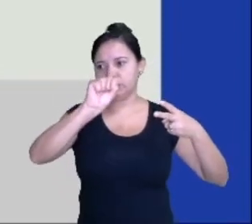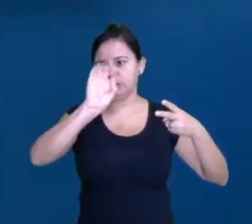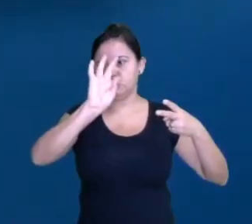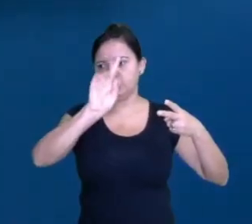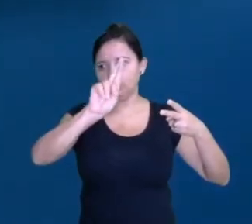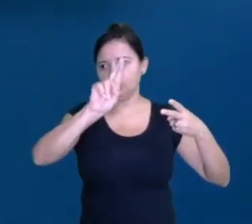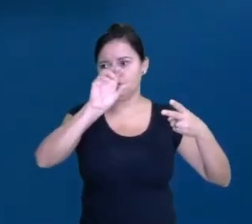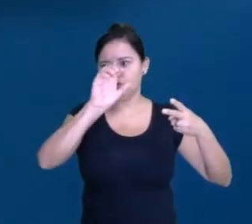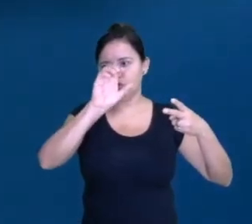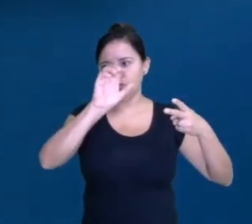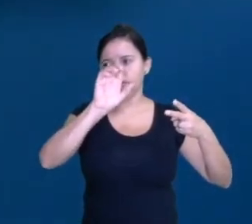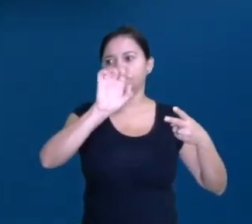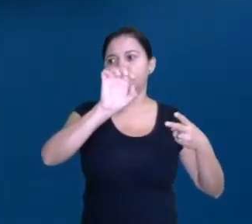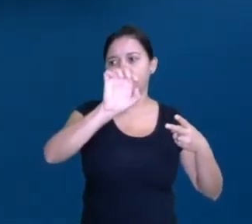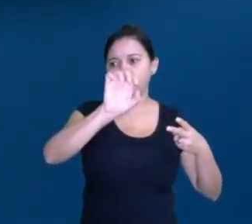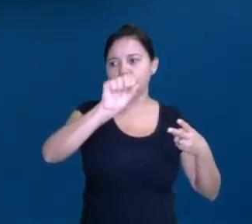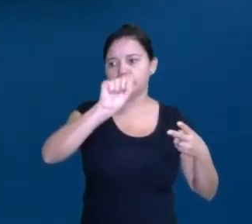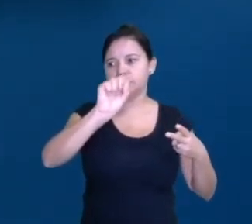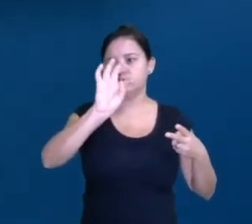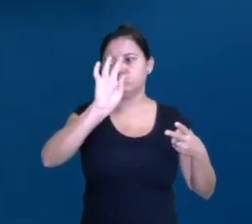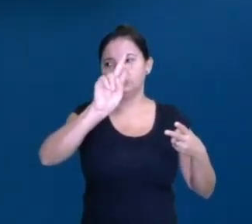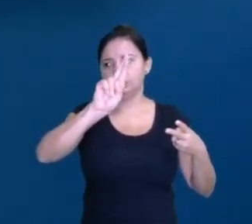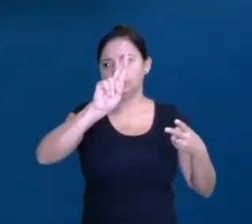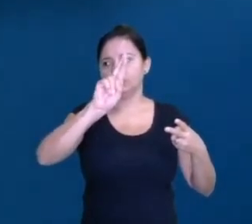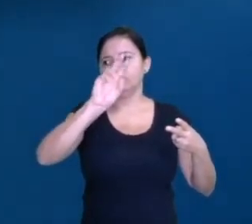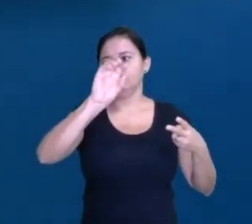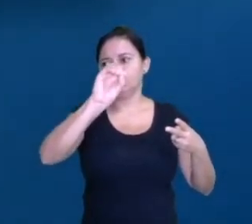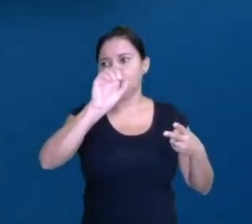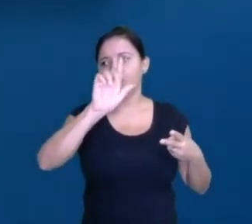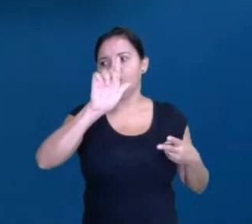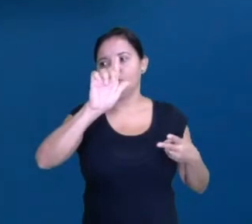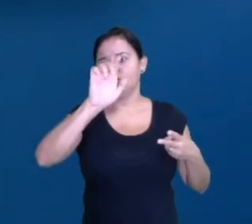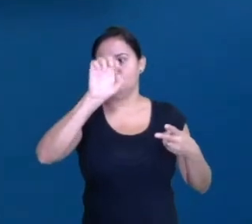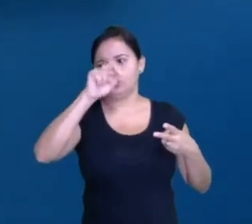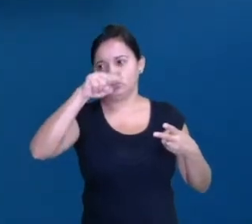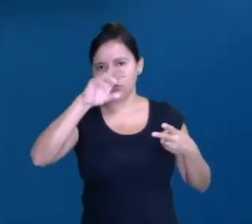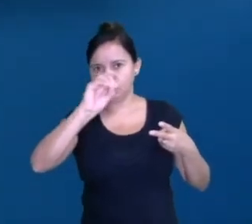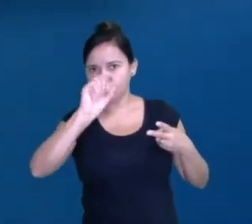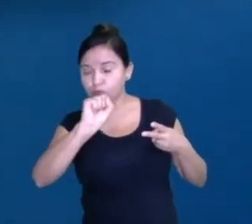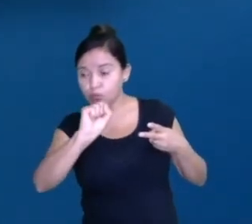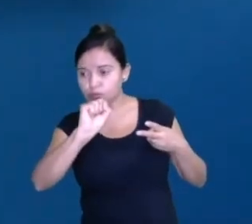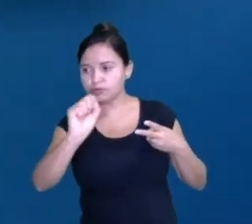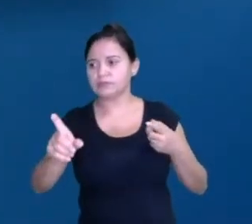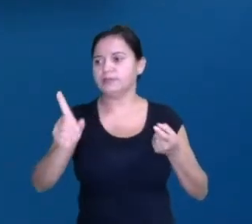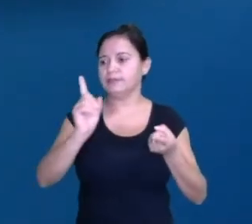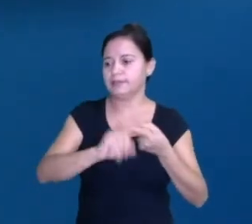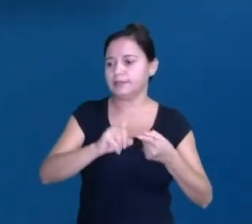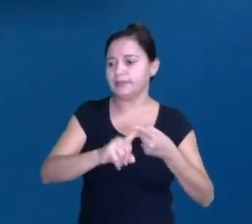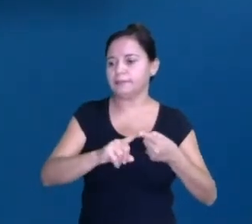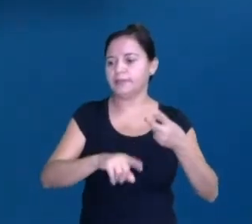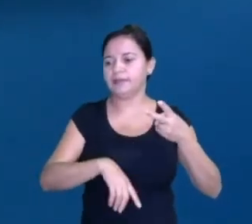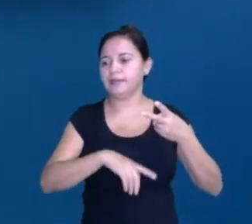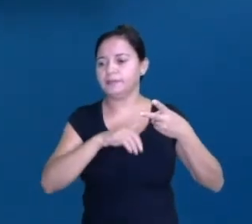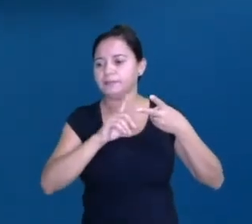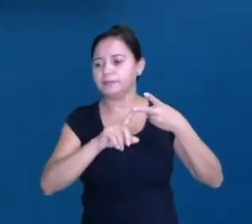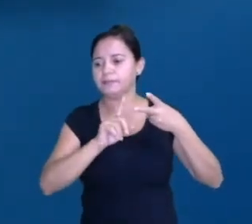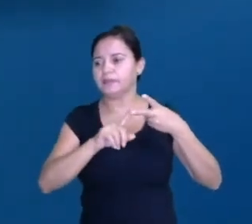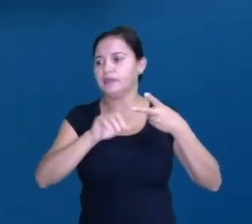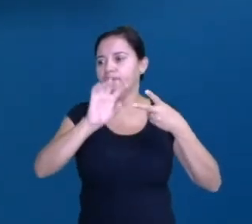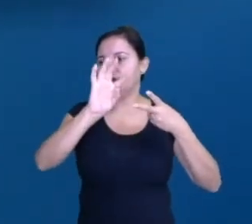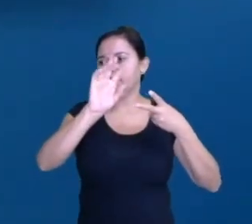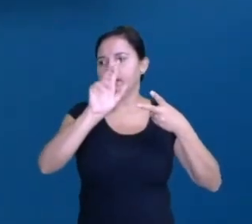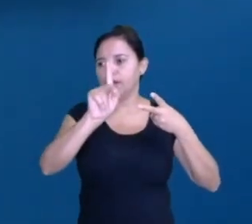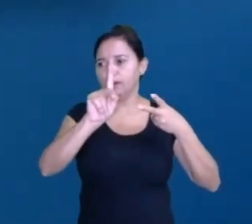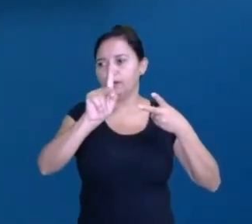importantíssimos, ó. Aí eles vão ter uma relação íntima na formação, ó. Volta para mim aqui, produção. Endométrio. E esse endométrio, gente, quando você imaginar o